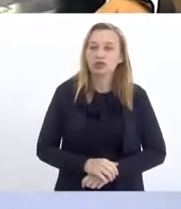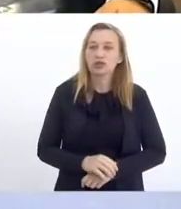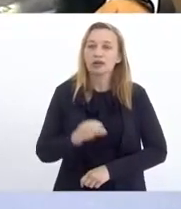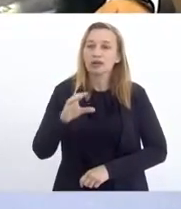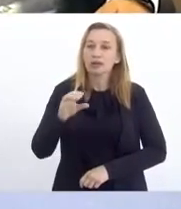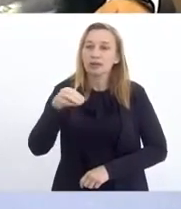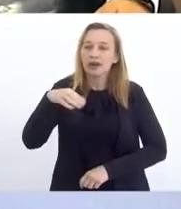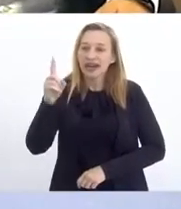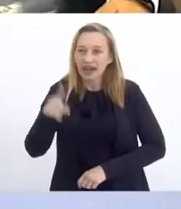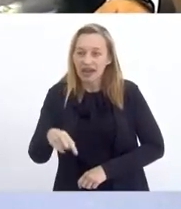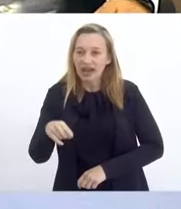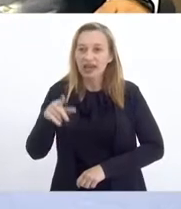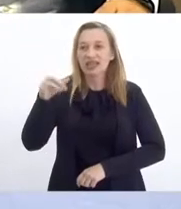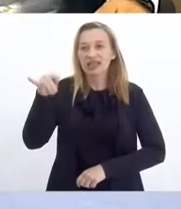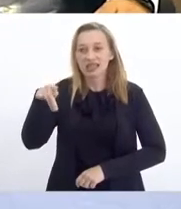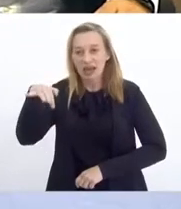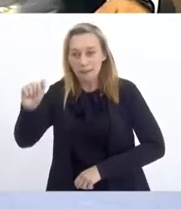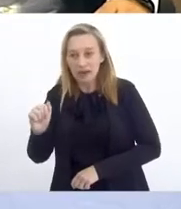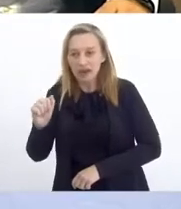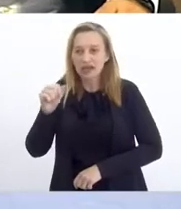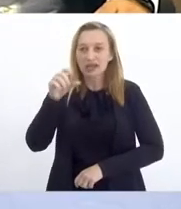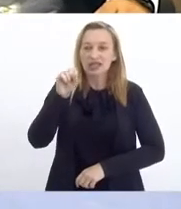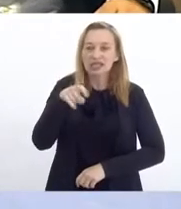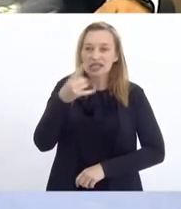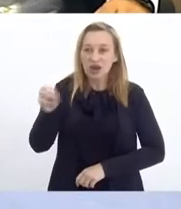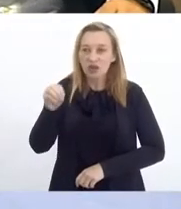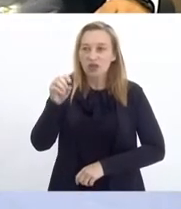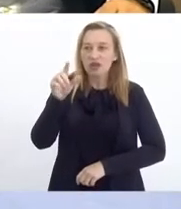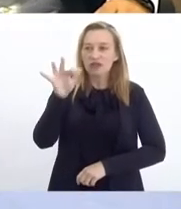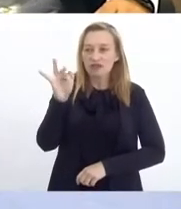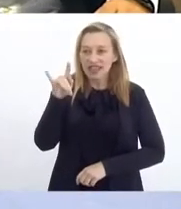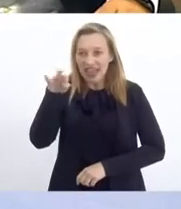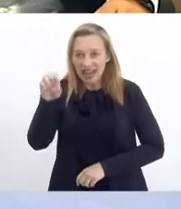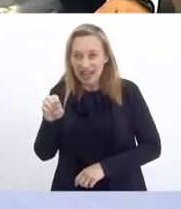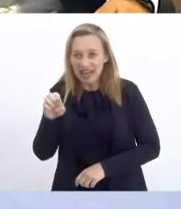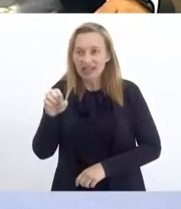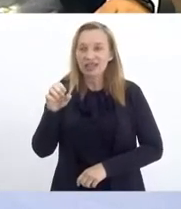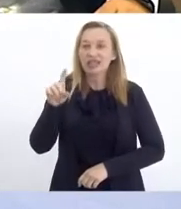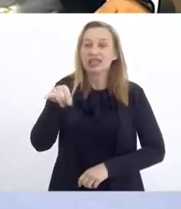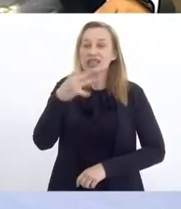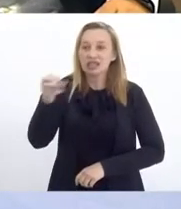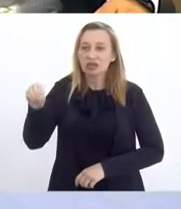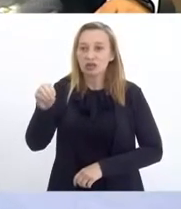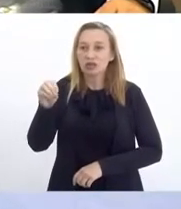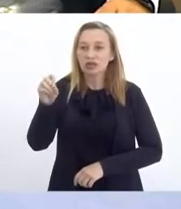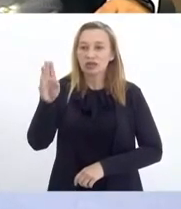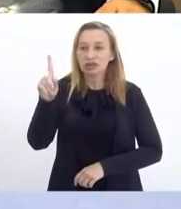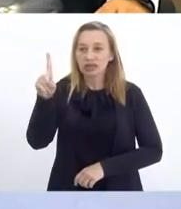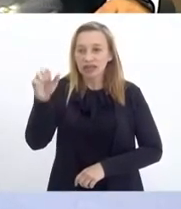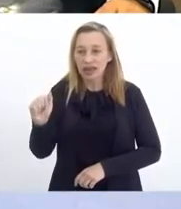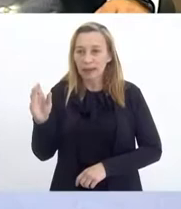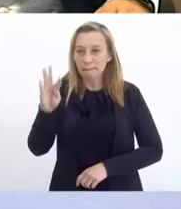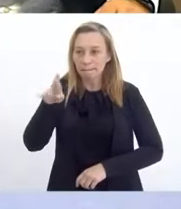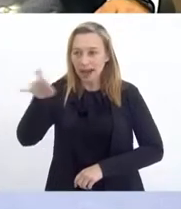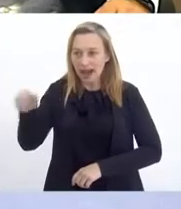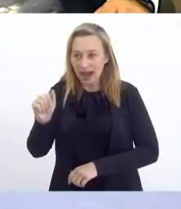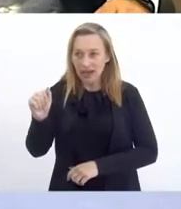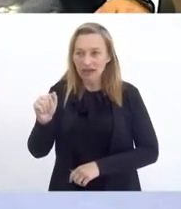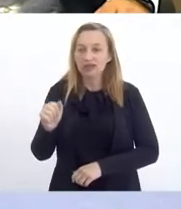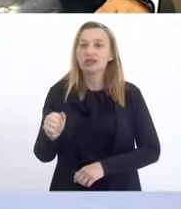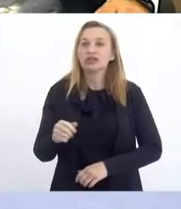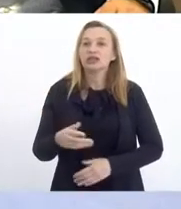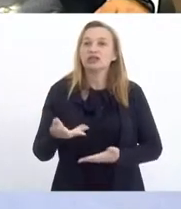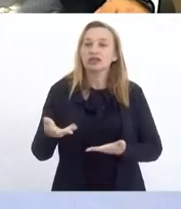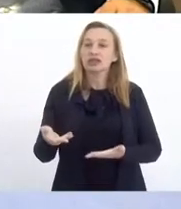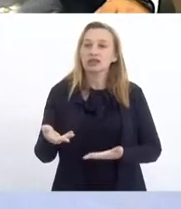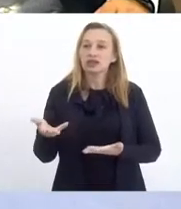Macaé, Quissamã, São Fidélis, São Francisco, Itabapoana e São João da Barra. Como normalmente eu chamo,